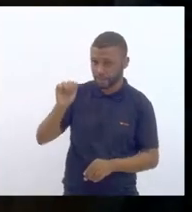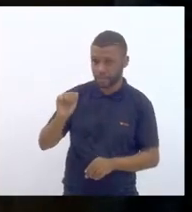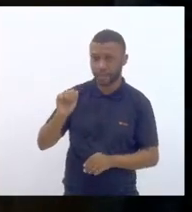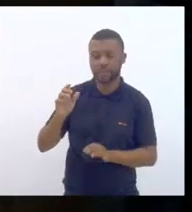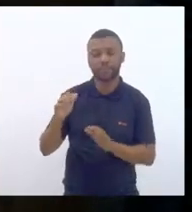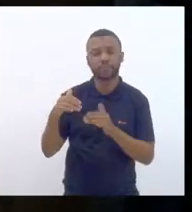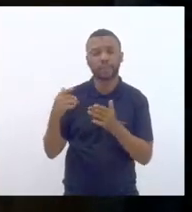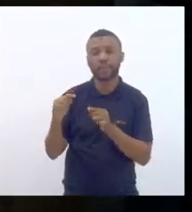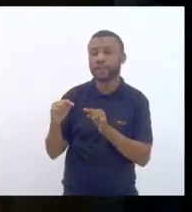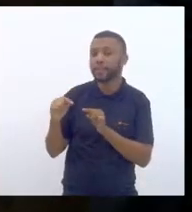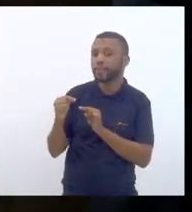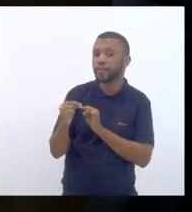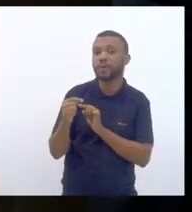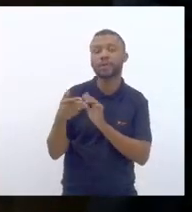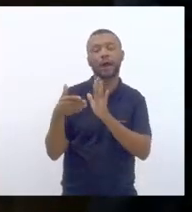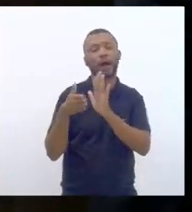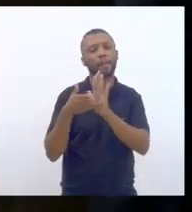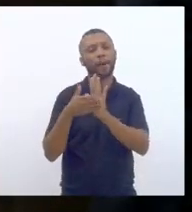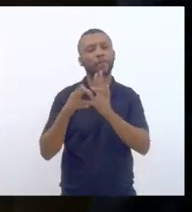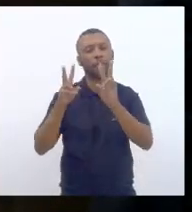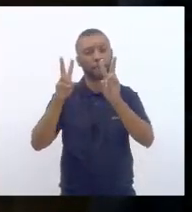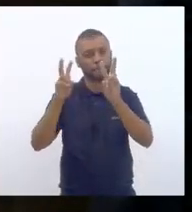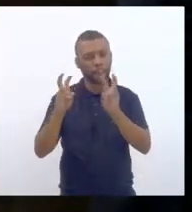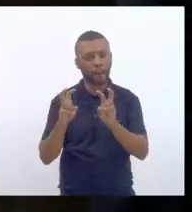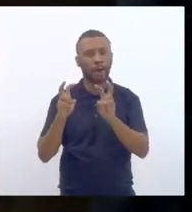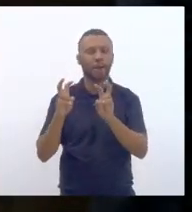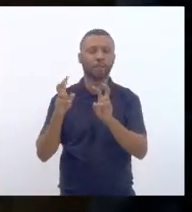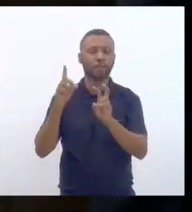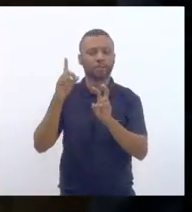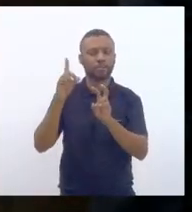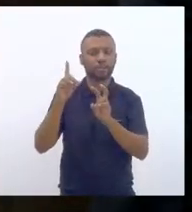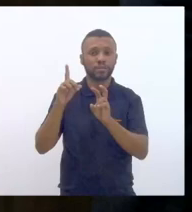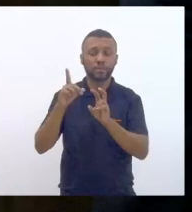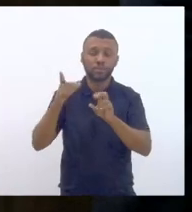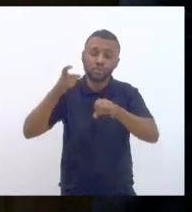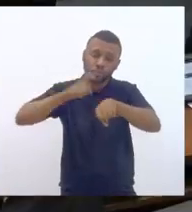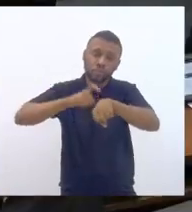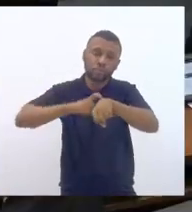depois a pauta de rotina da ordem do dia.